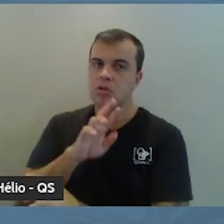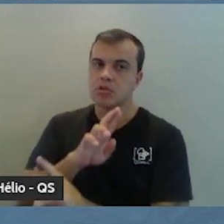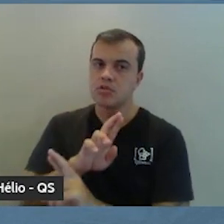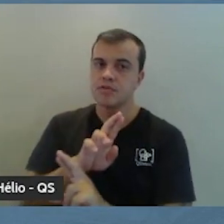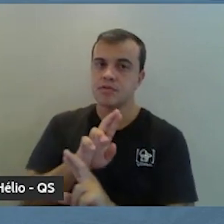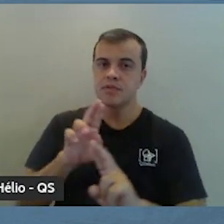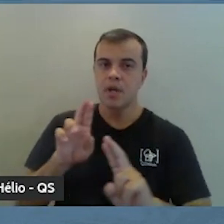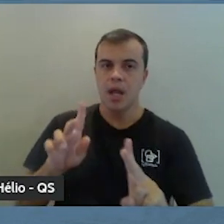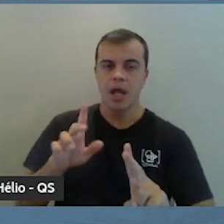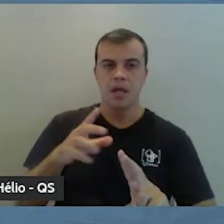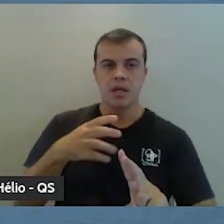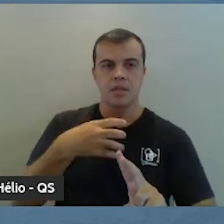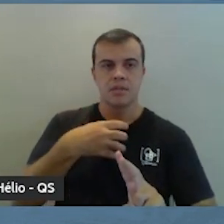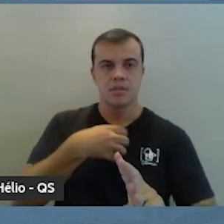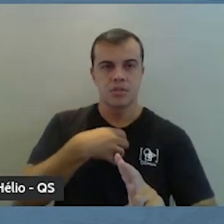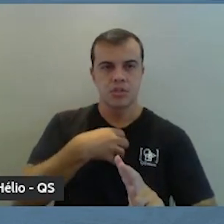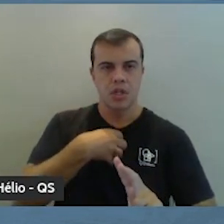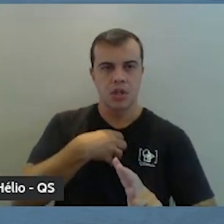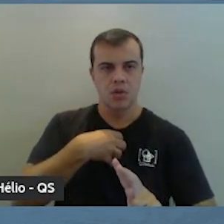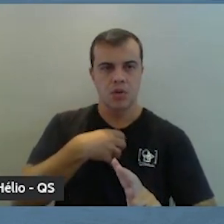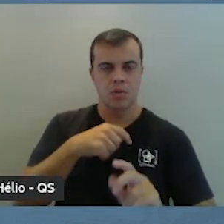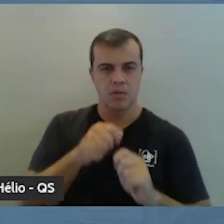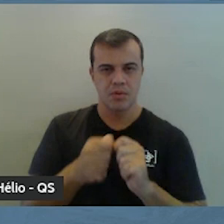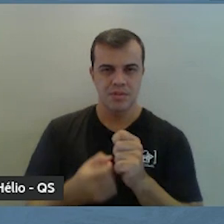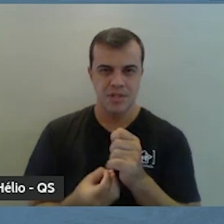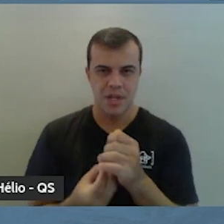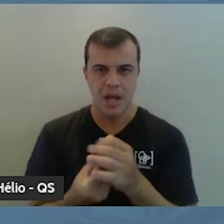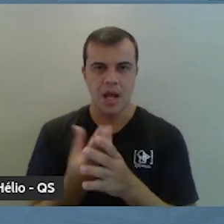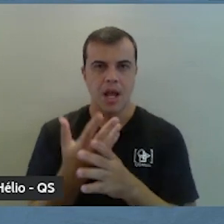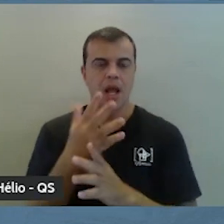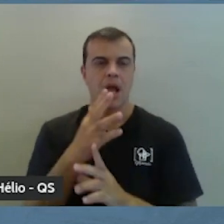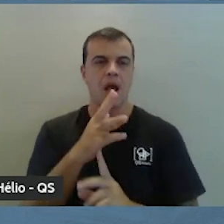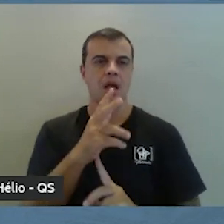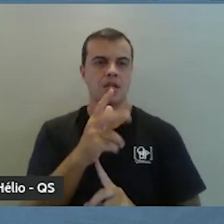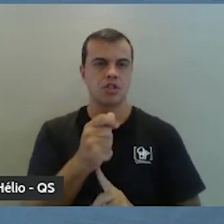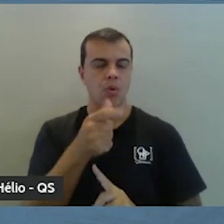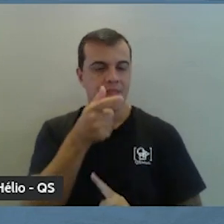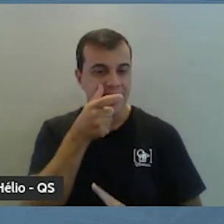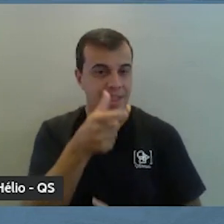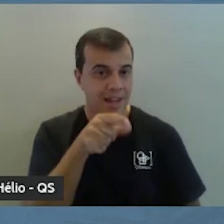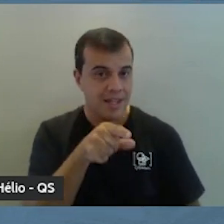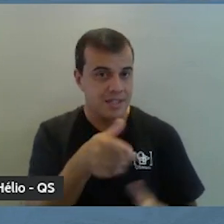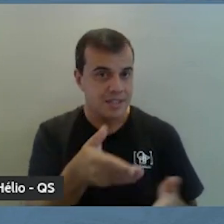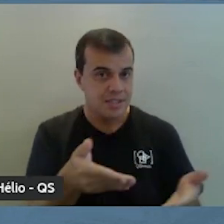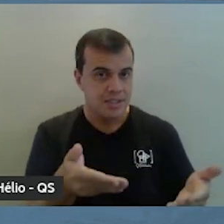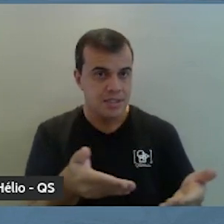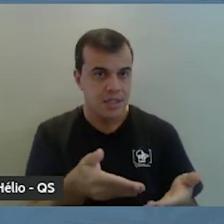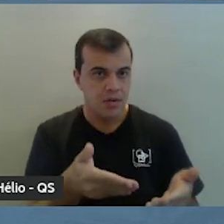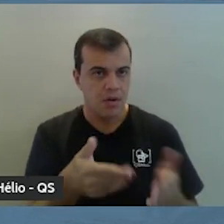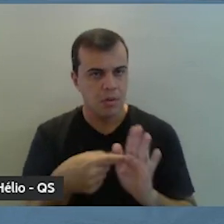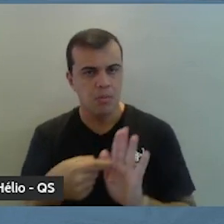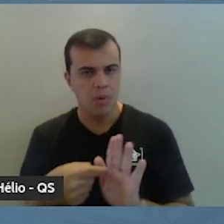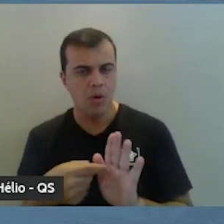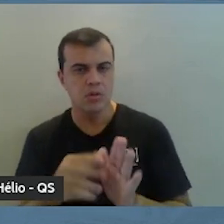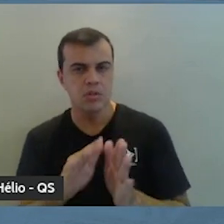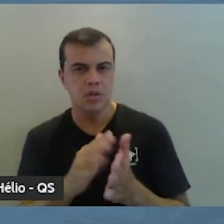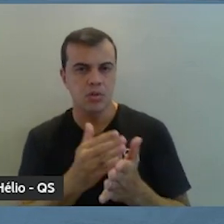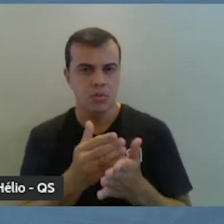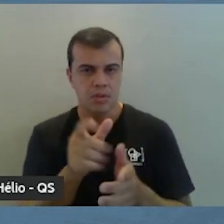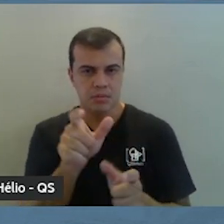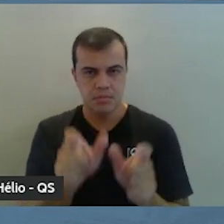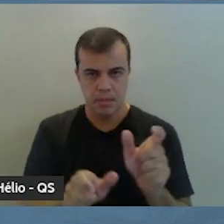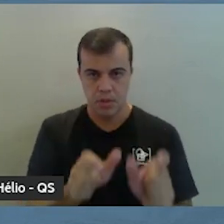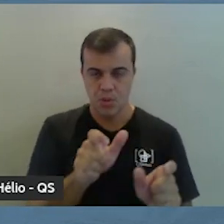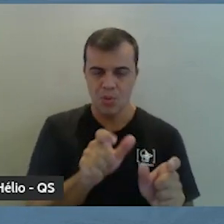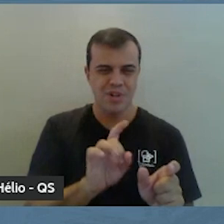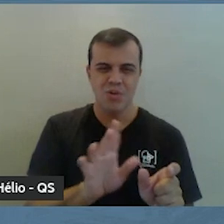essa maneira academicista de se produzir arte. Então, o interesse deles, ainda que eles retratem esses personagens,